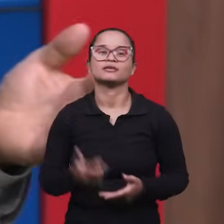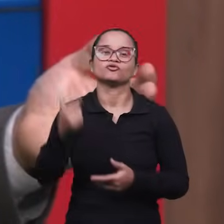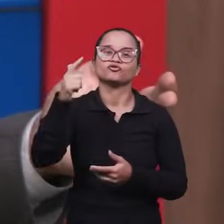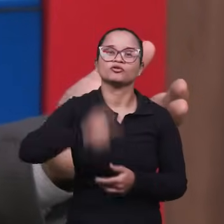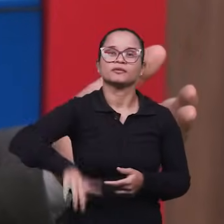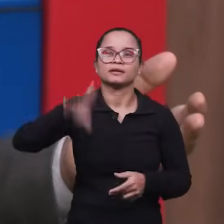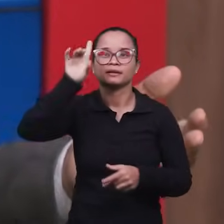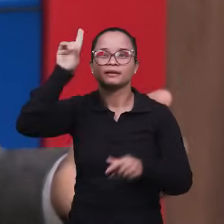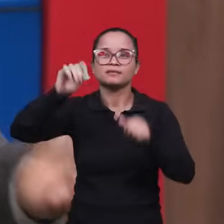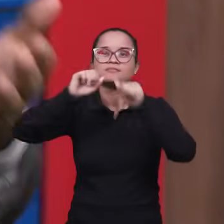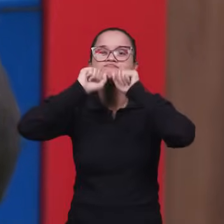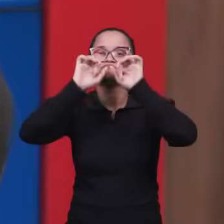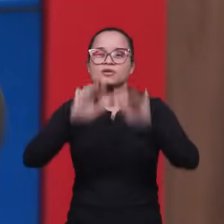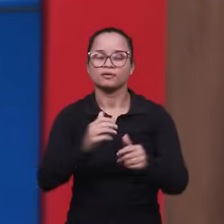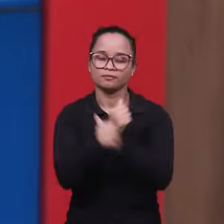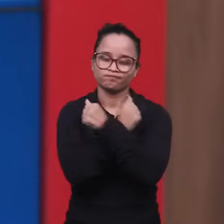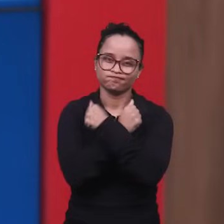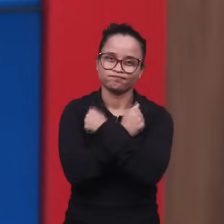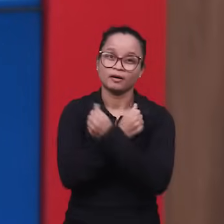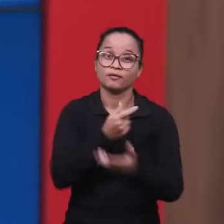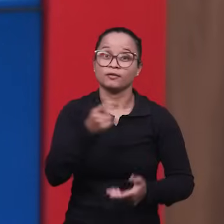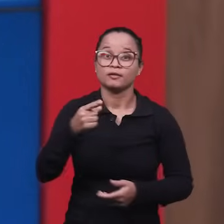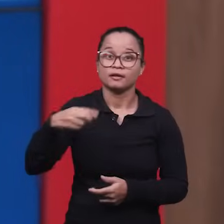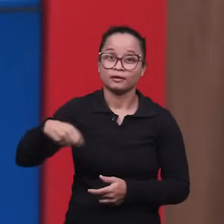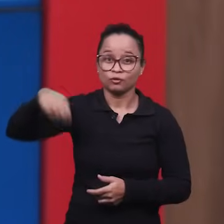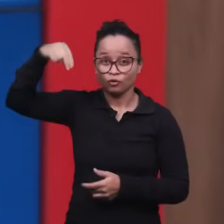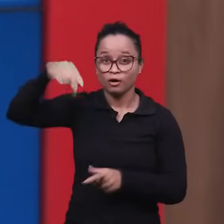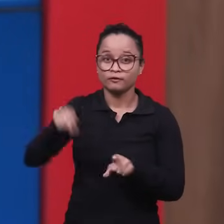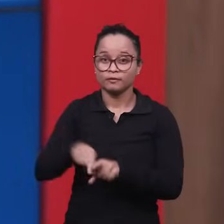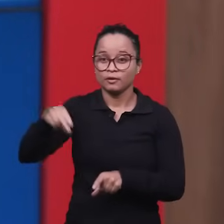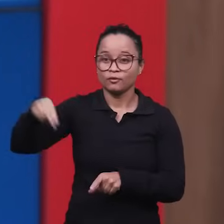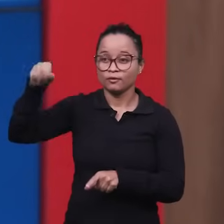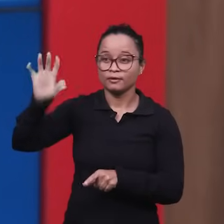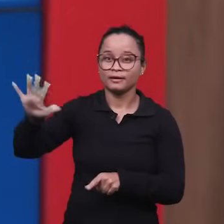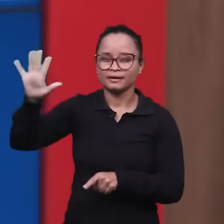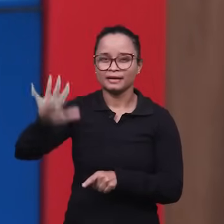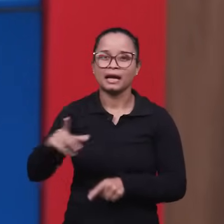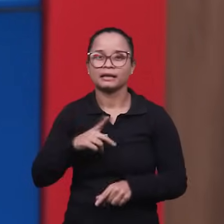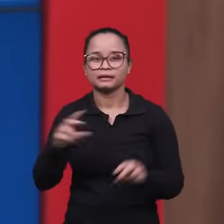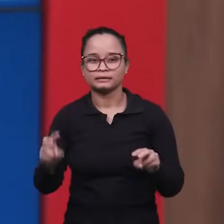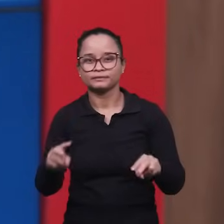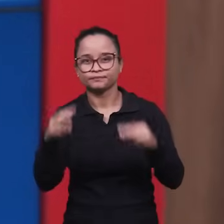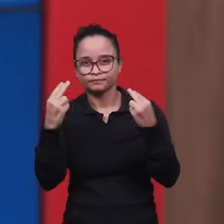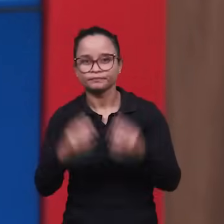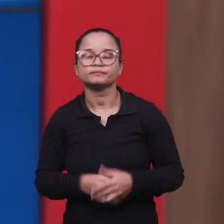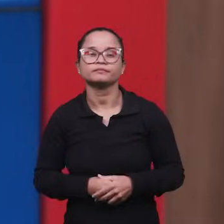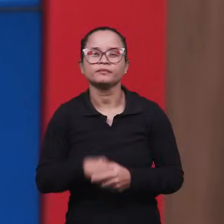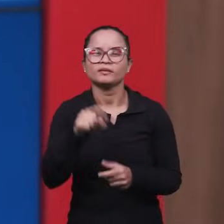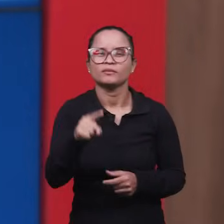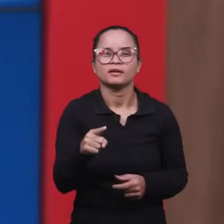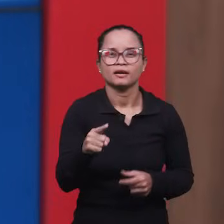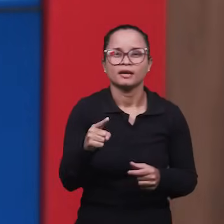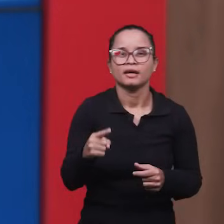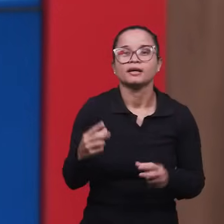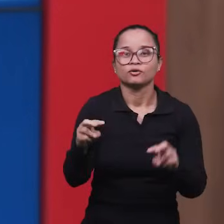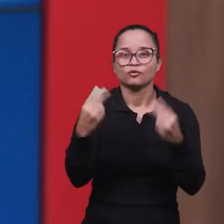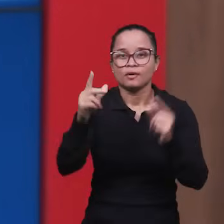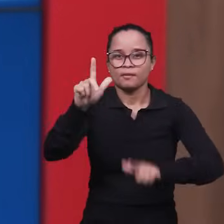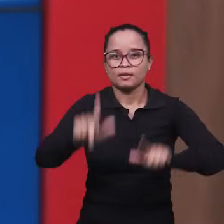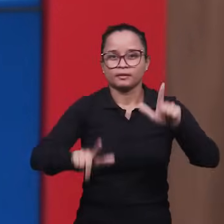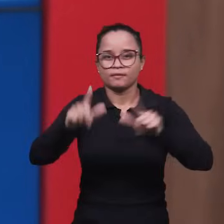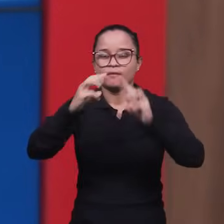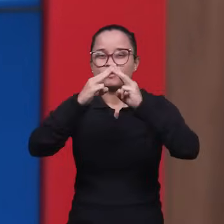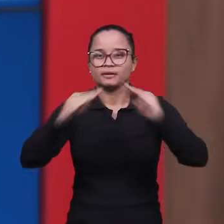vez, que Deus abençoe. Um grande abraço a você que está aí no norte e nordeste do nosso país. Temos uma audiência muito grande. Você que nos acompanha pela